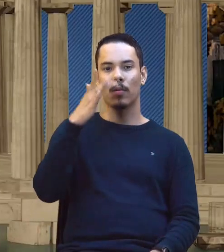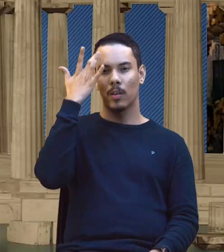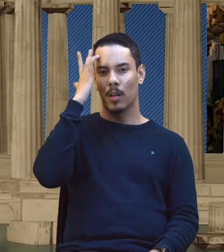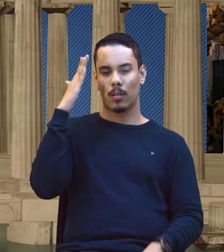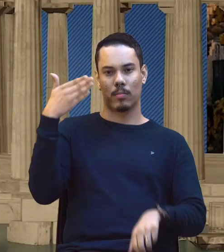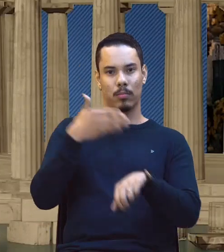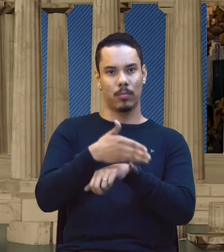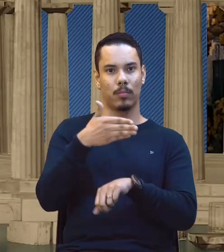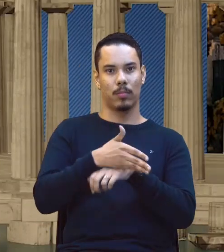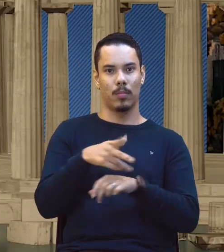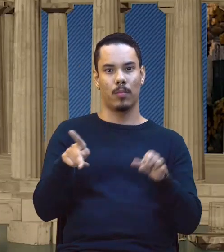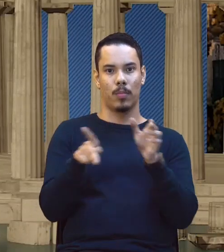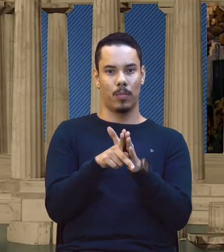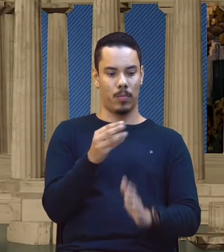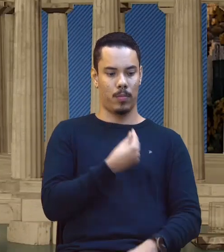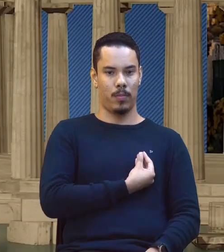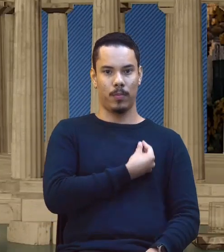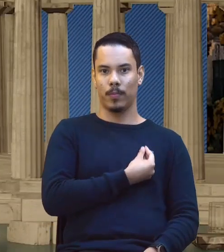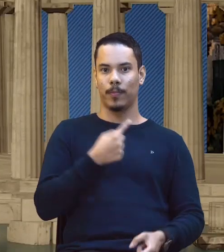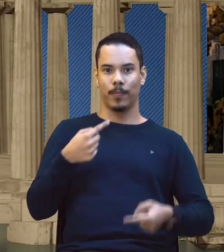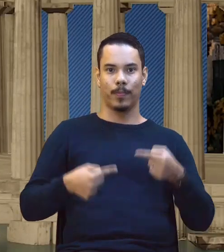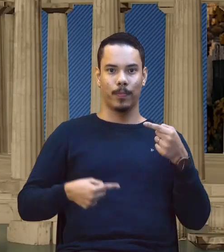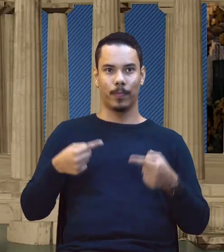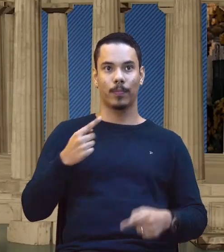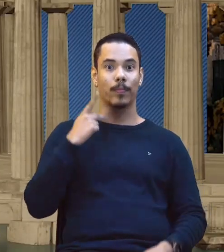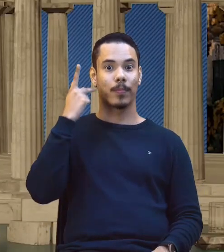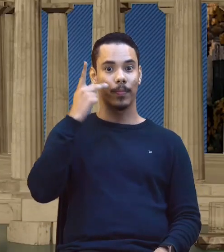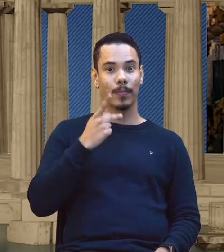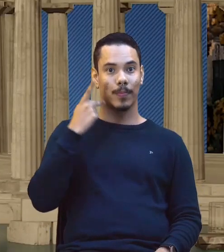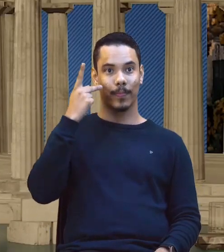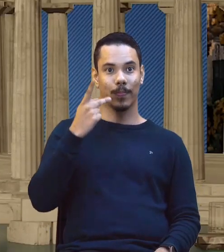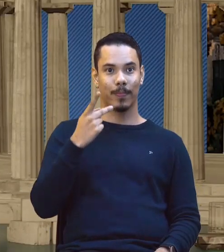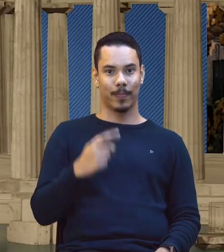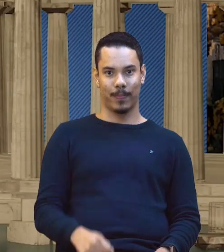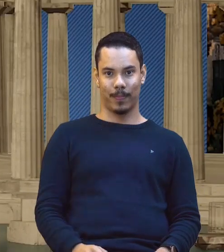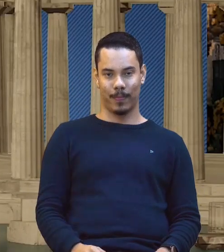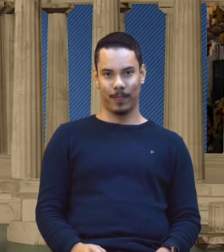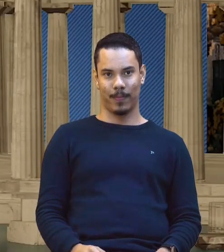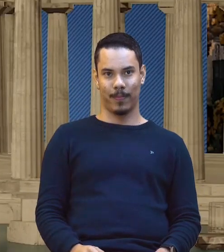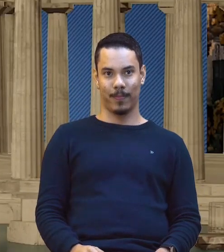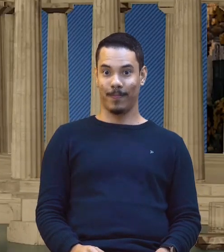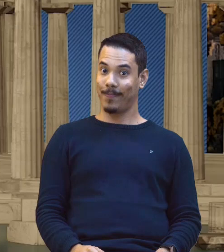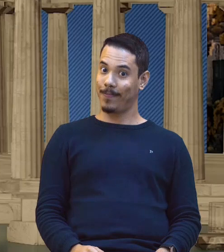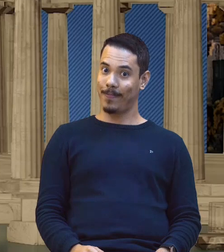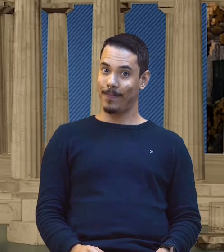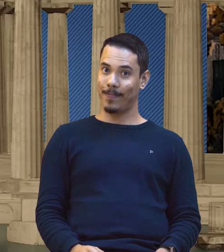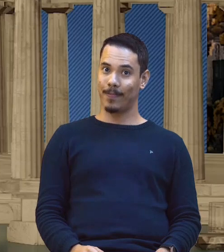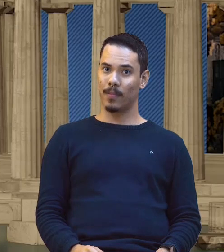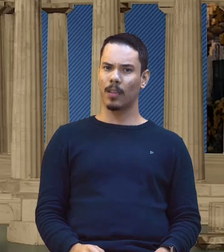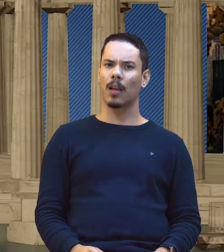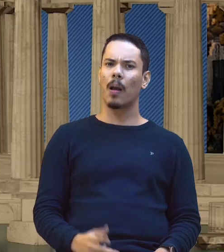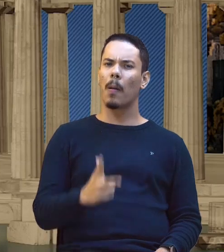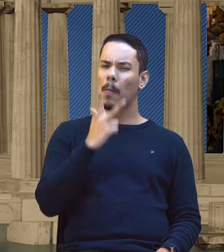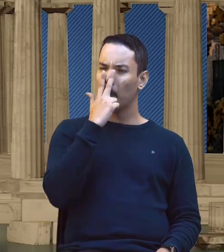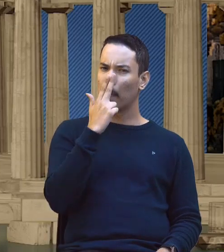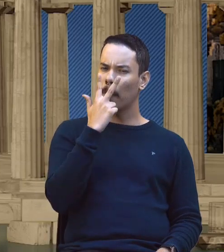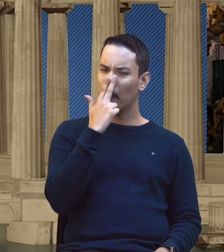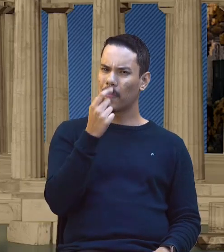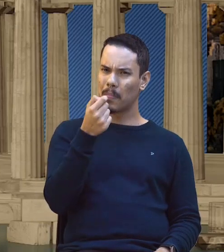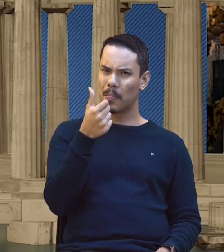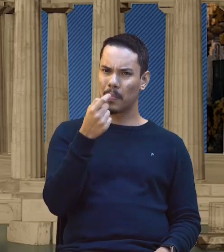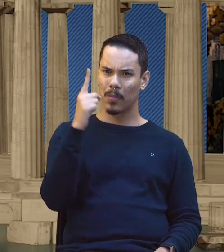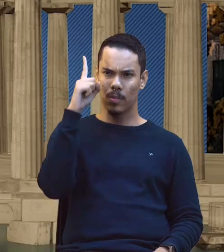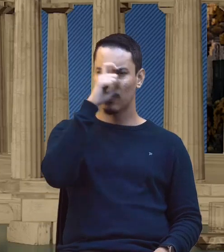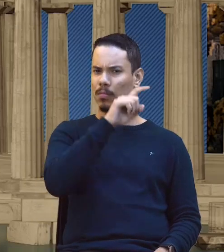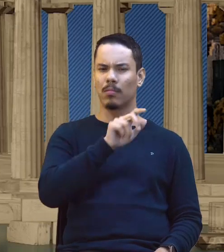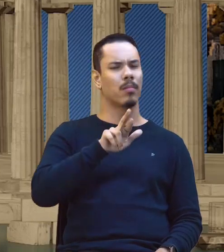da vida política? Pessoal, é uma questãozinha, parece um pouco complicada, mas não